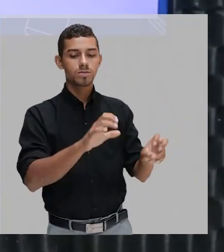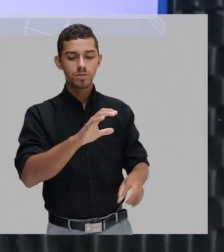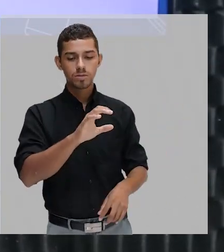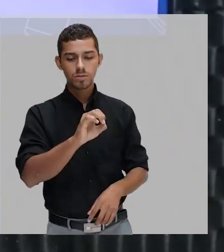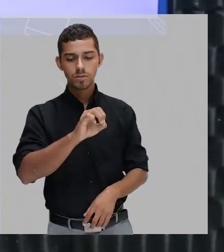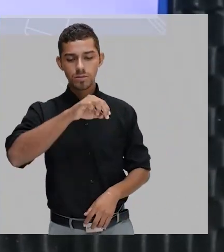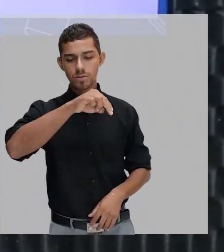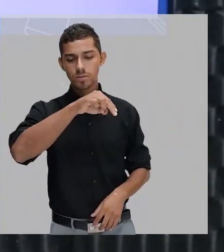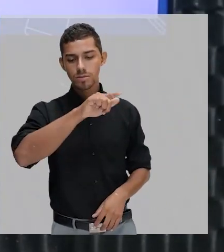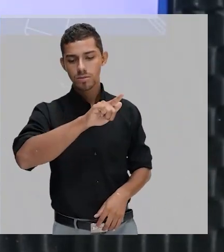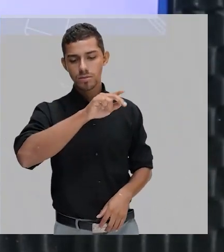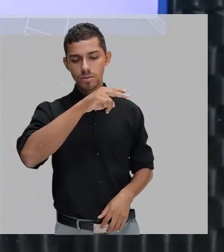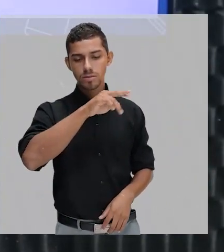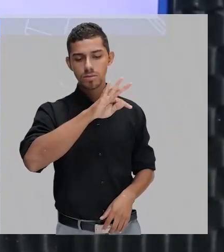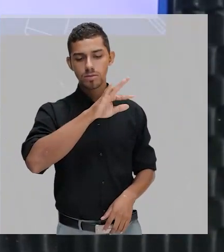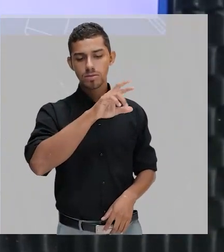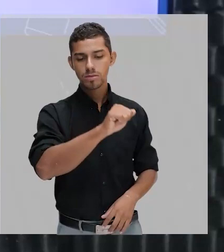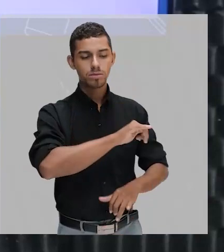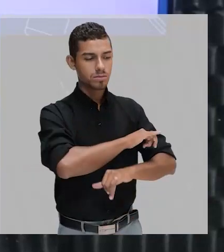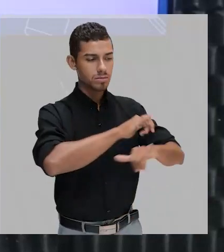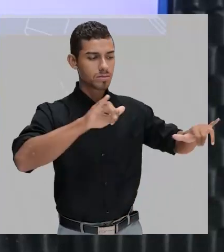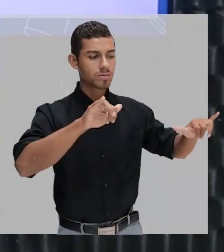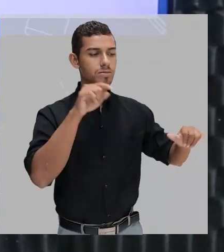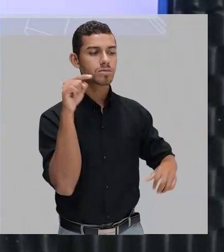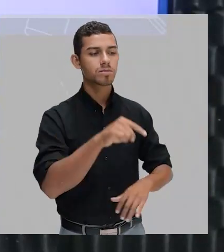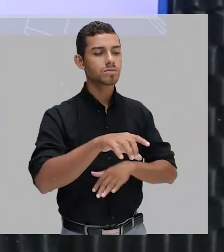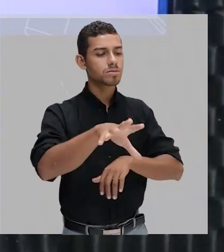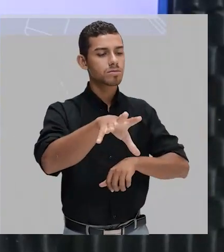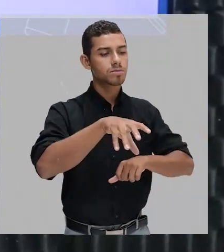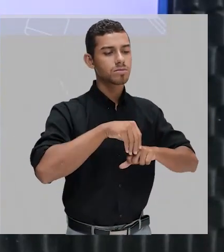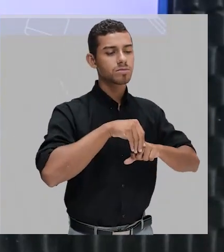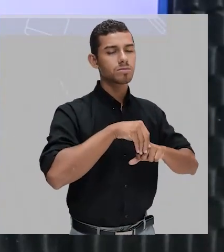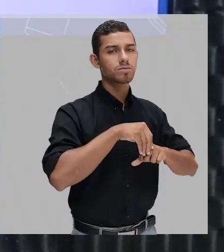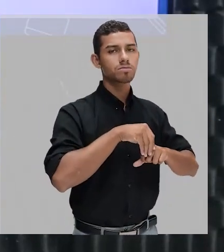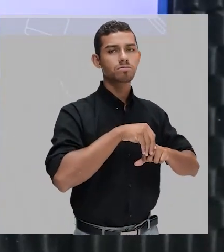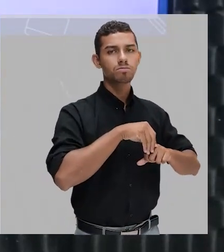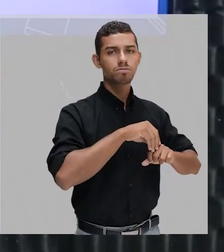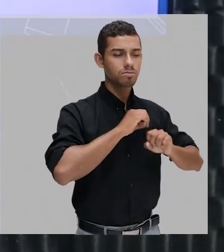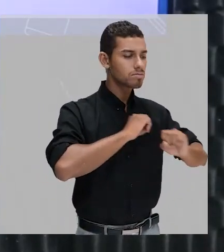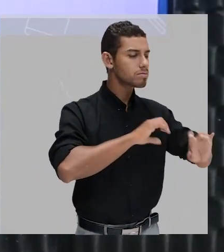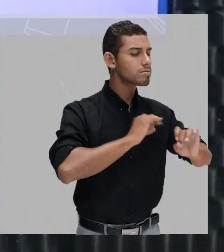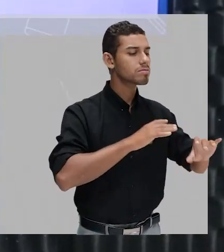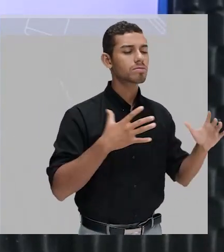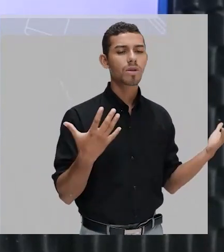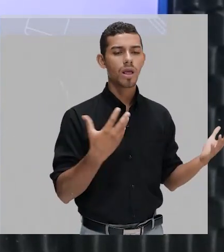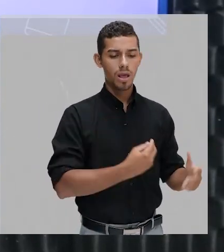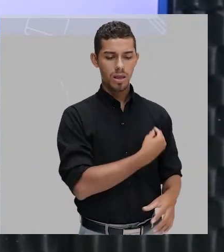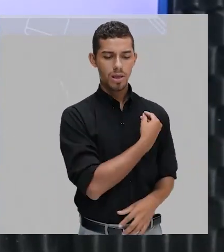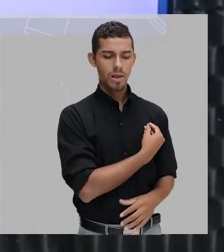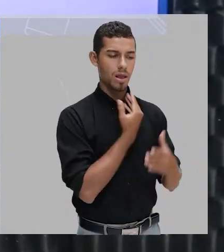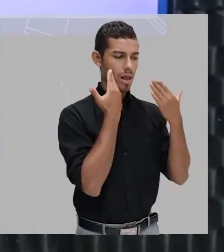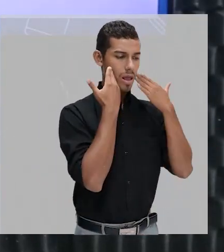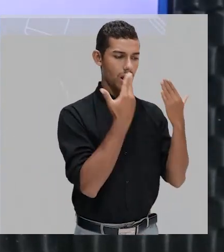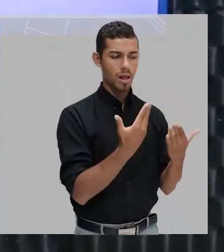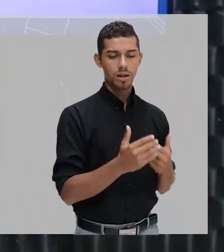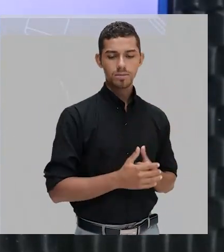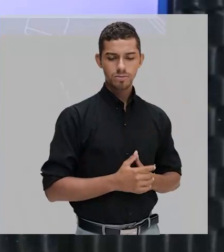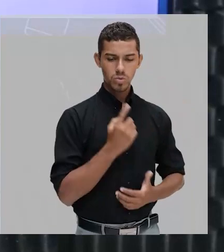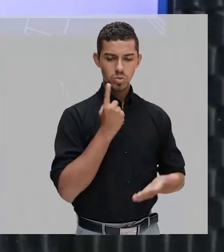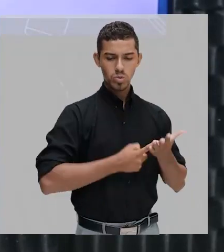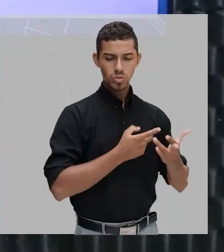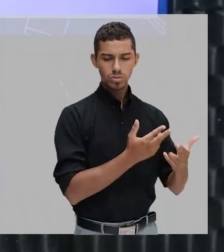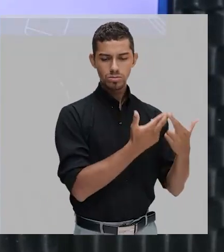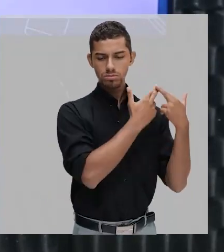cognitiva, de informar, trazer conhecimento. Então, fica mais próximo ali da realidade. Tem um